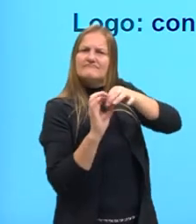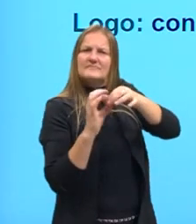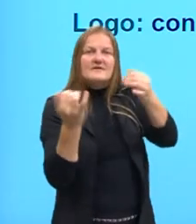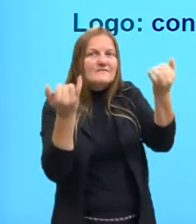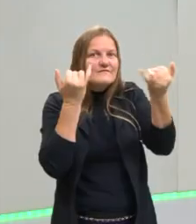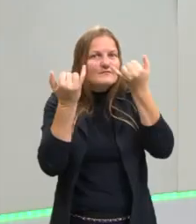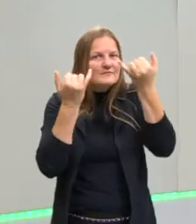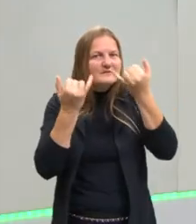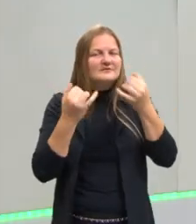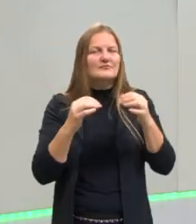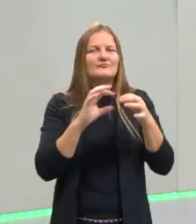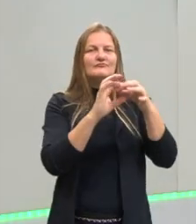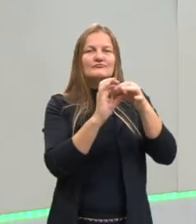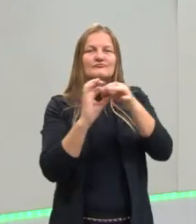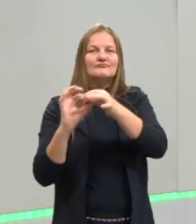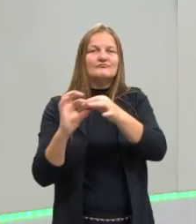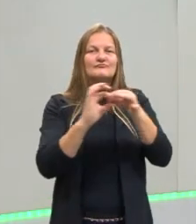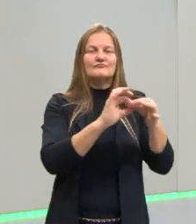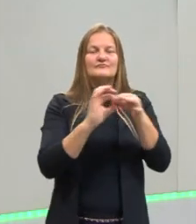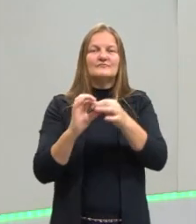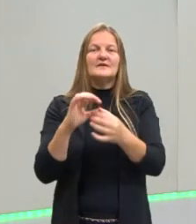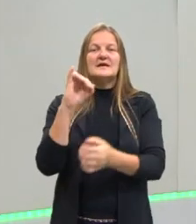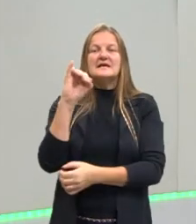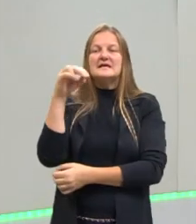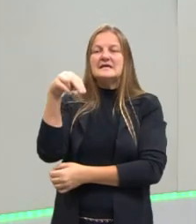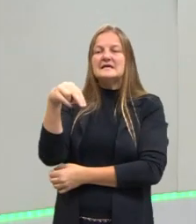informações que estão interligadas